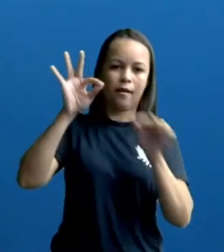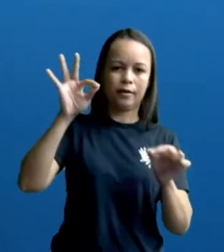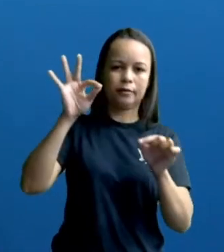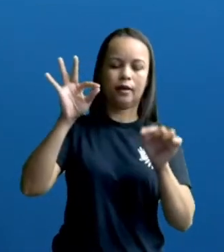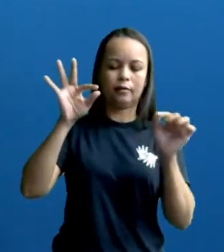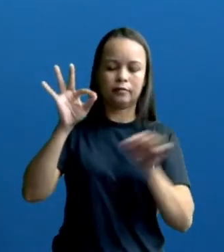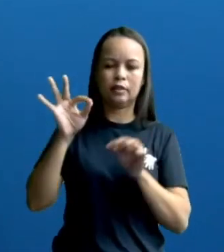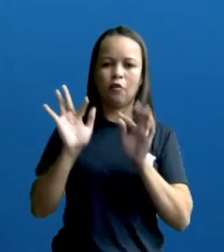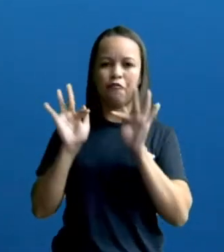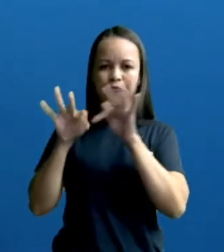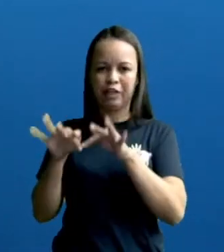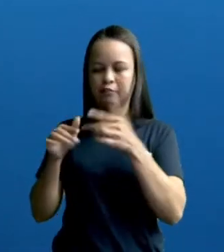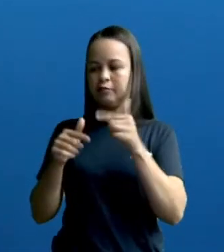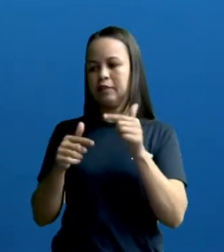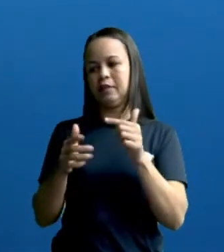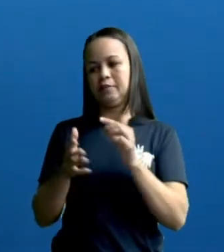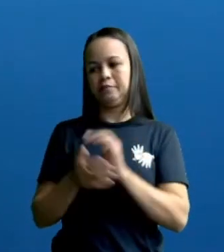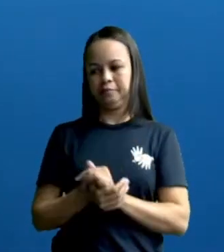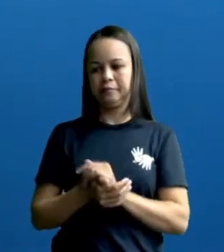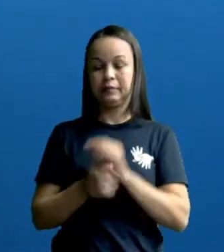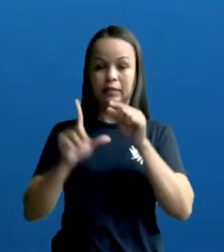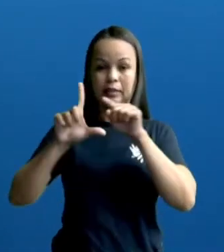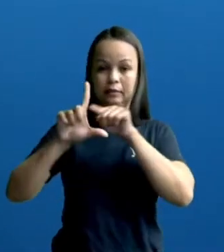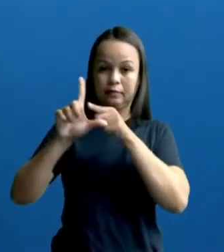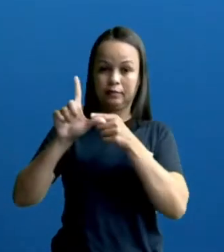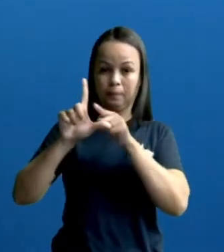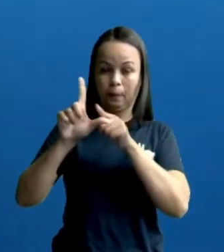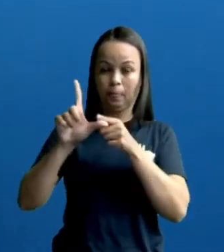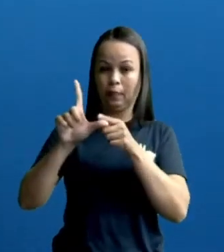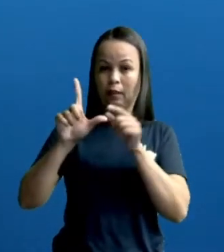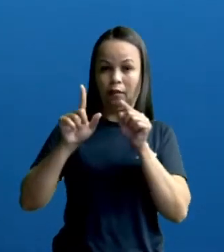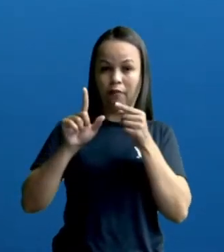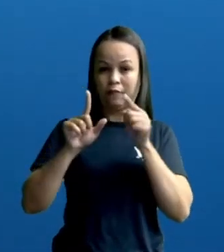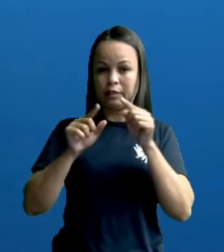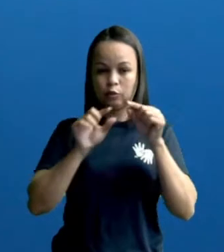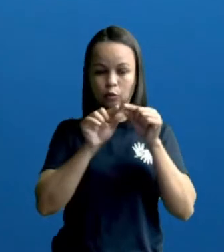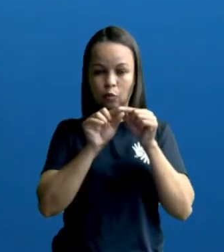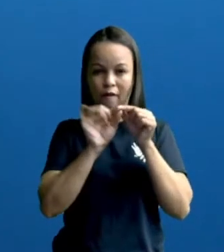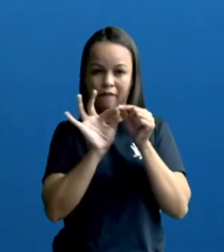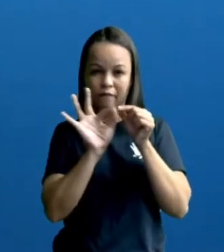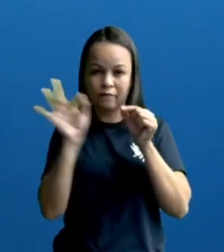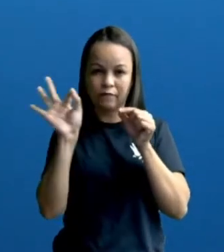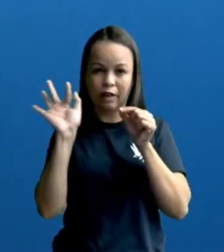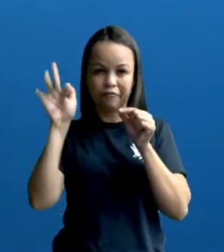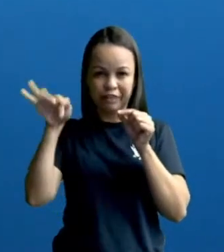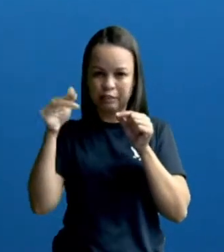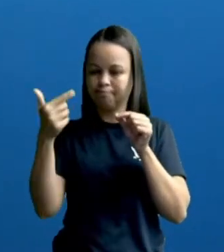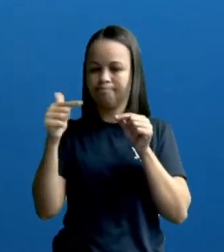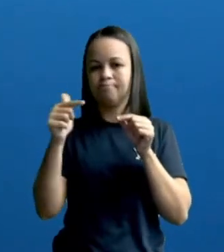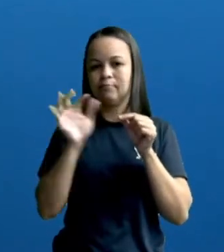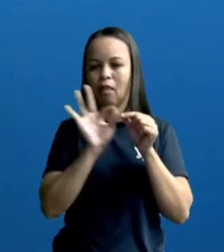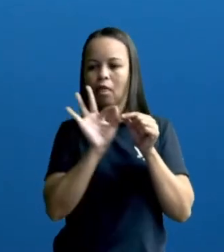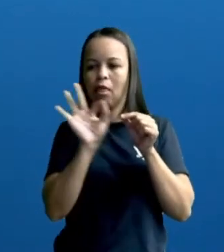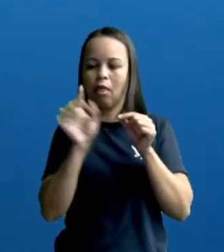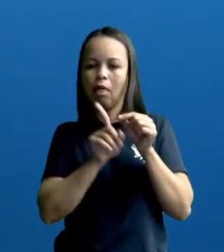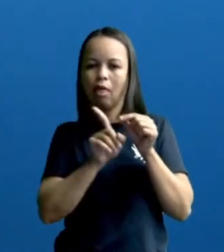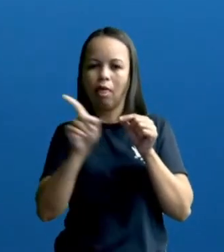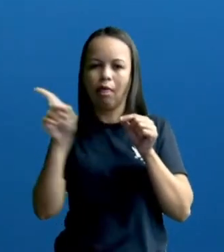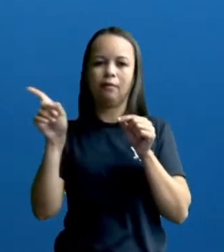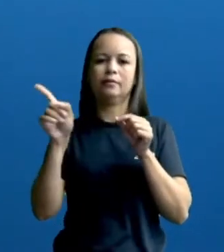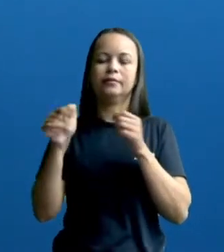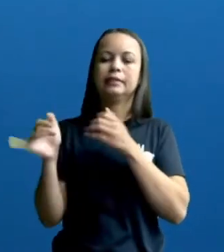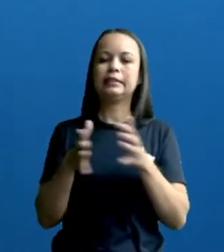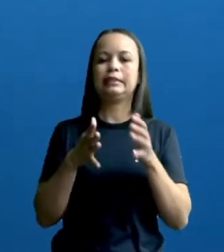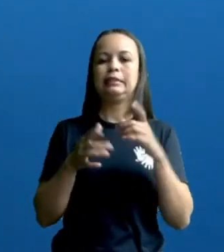tem fim. Olha a setinha aqui, ó, informando de que ela não tem fim, tá certo? Isso é uma semi-reta. Então, eu tenho